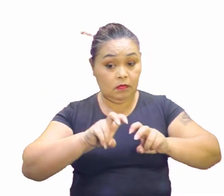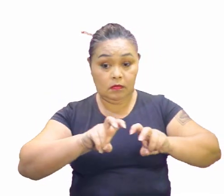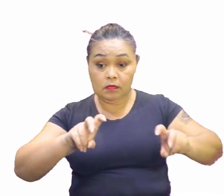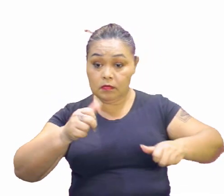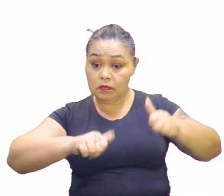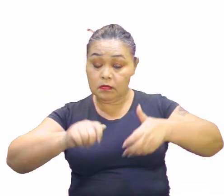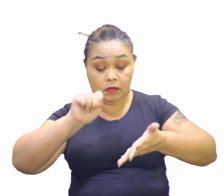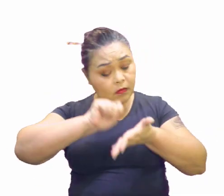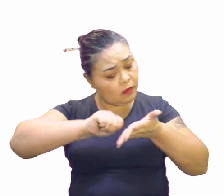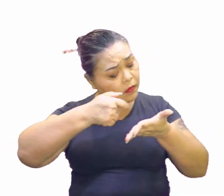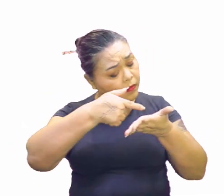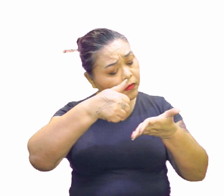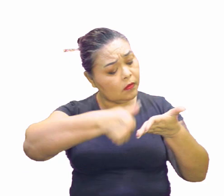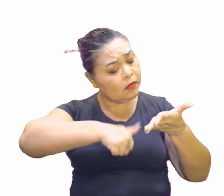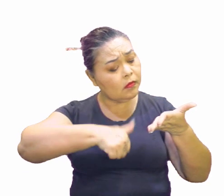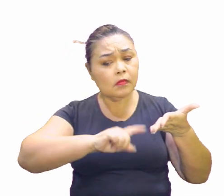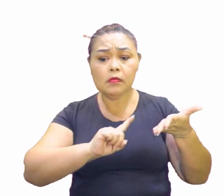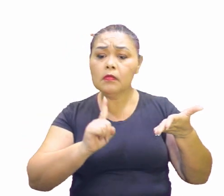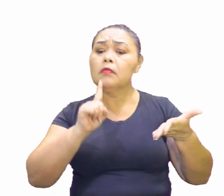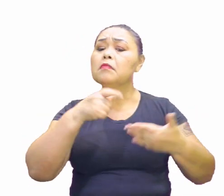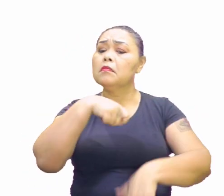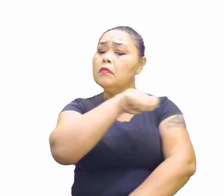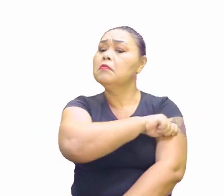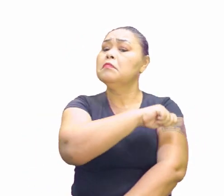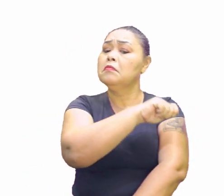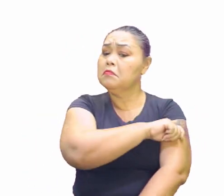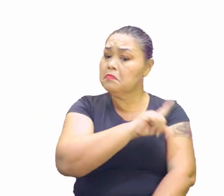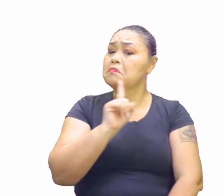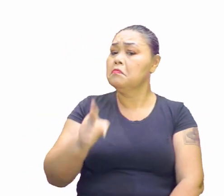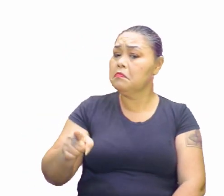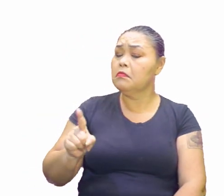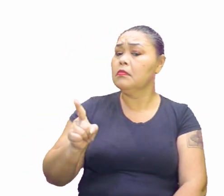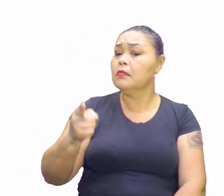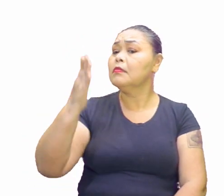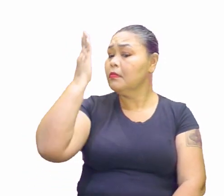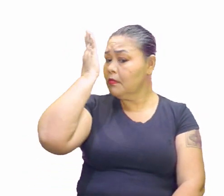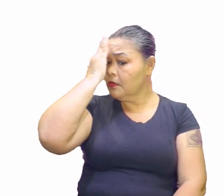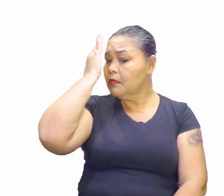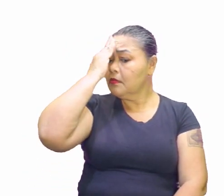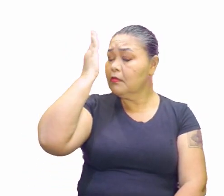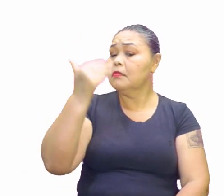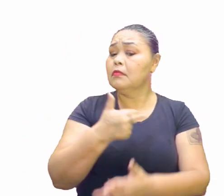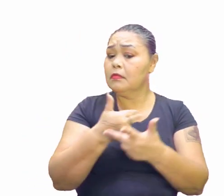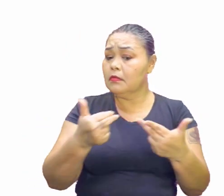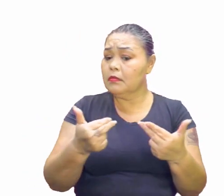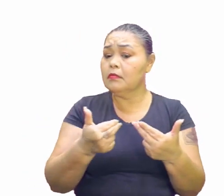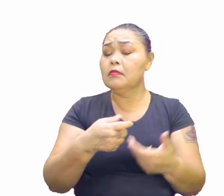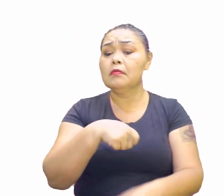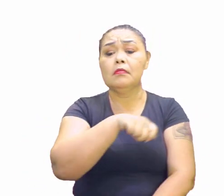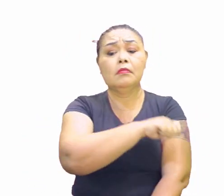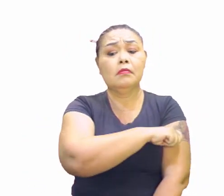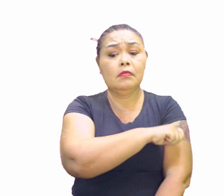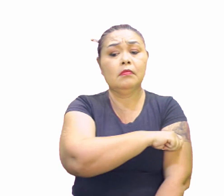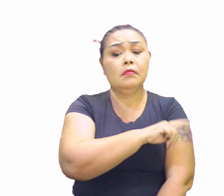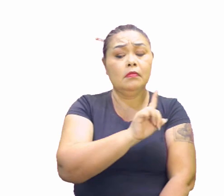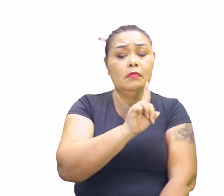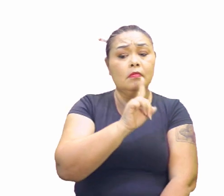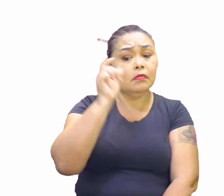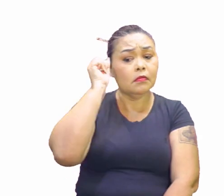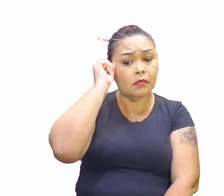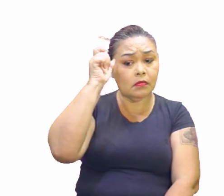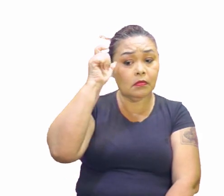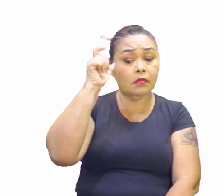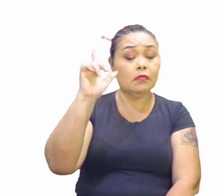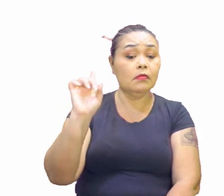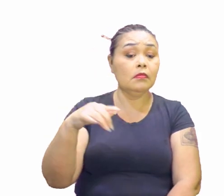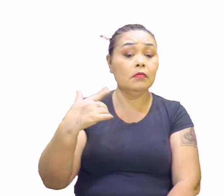né? O corretor vai dizer, cara, esse estudante aqui, ele sabe das coisas, ele é um aluno